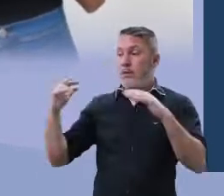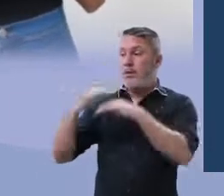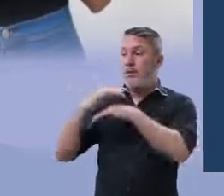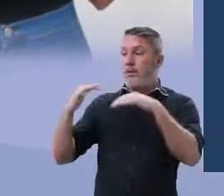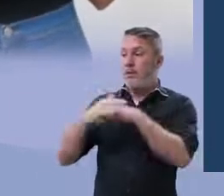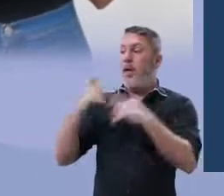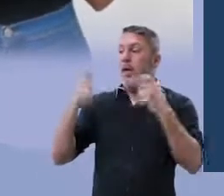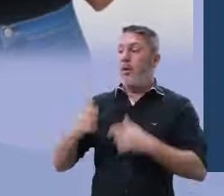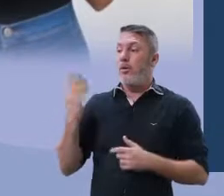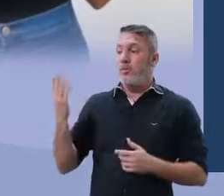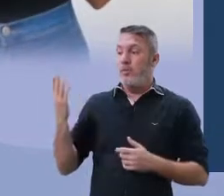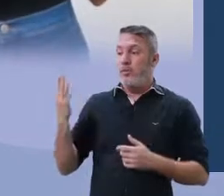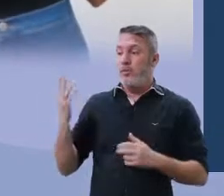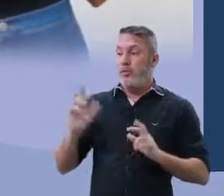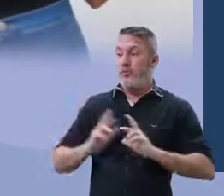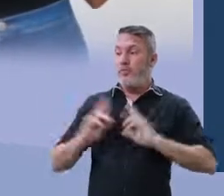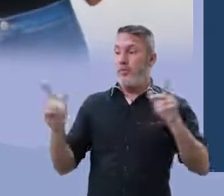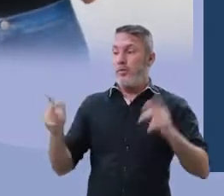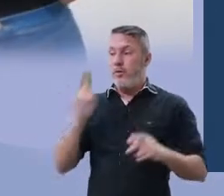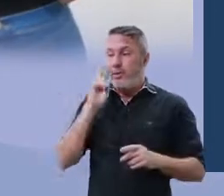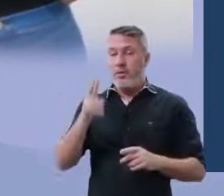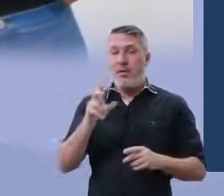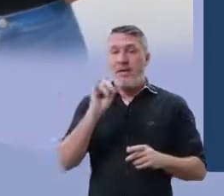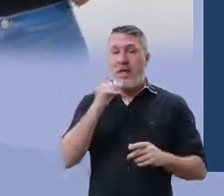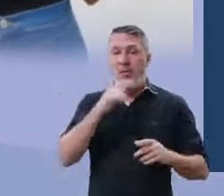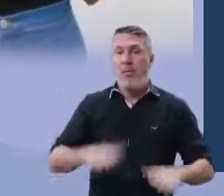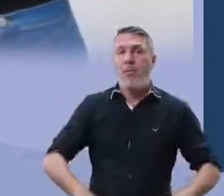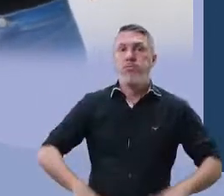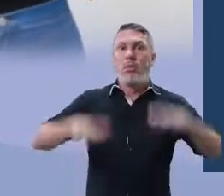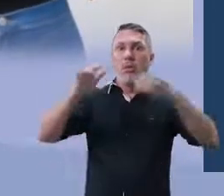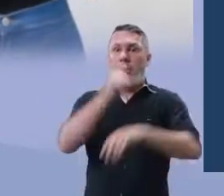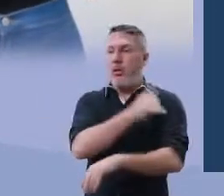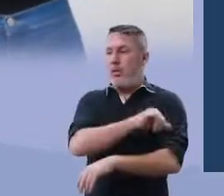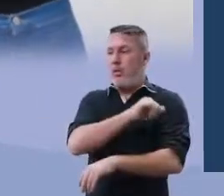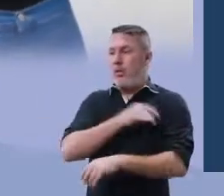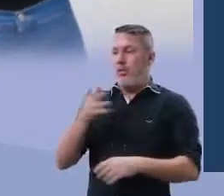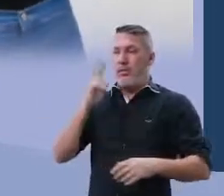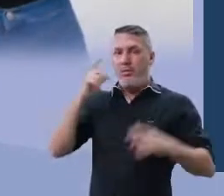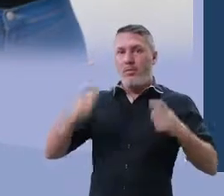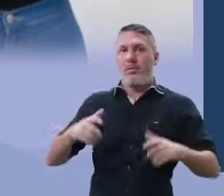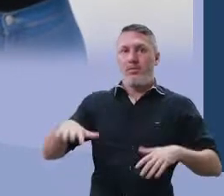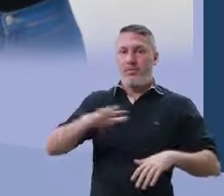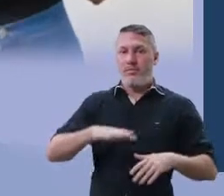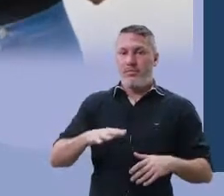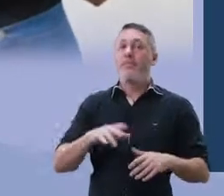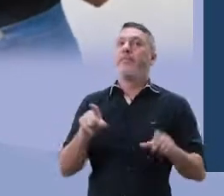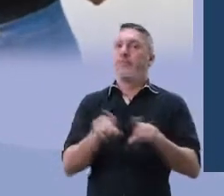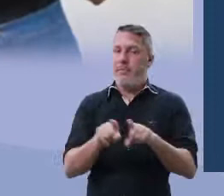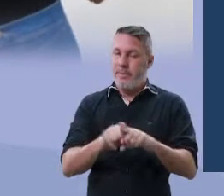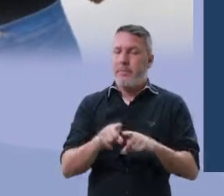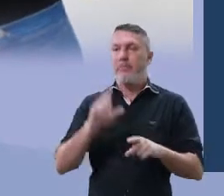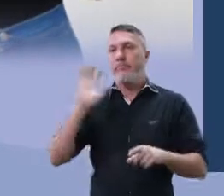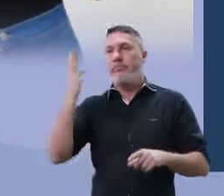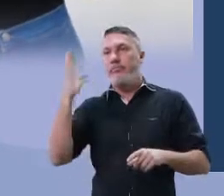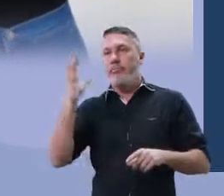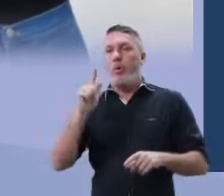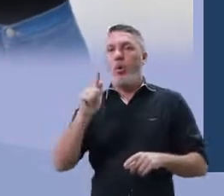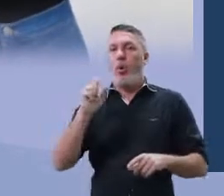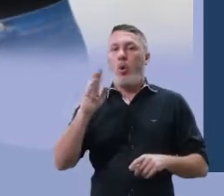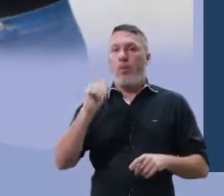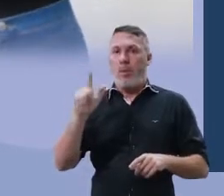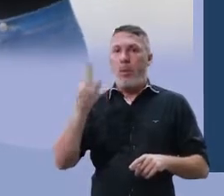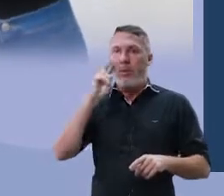a cidade, né, de Ipanema e Alagoas, e olha como que fica a cidade em 2100. Além disso, o aquecimento